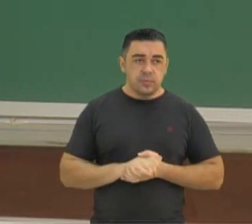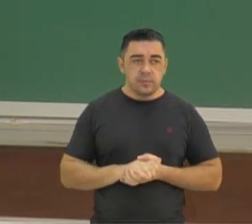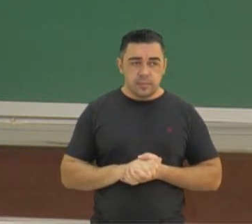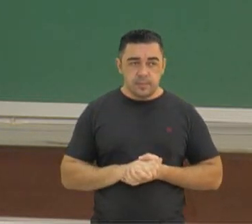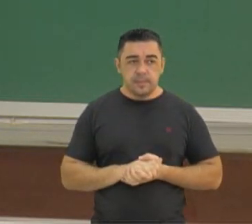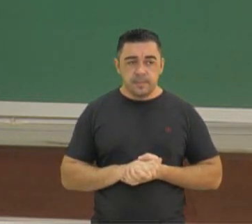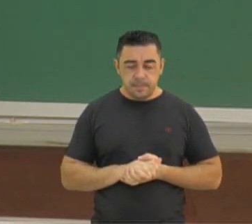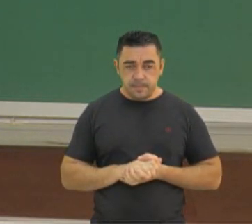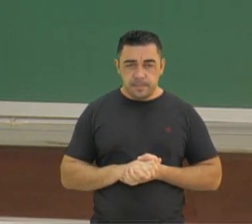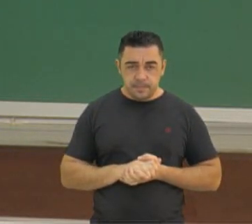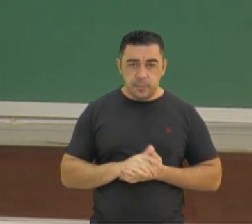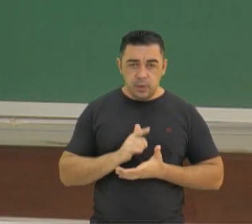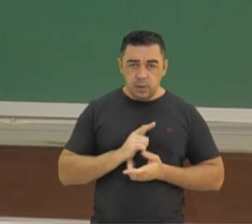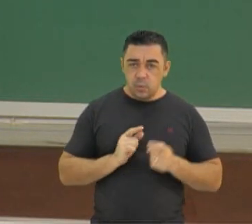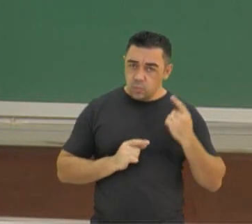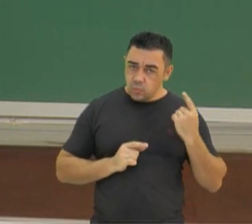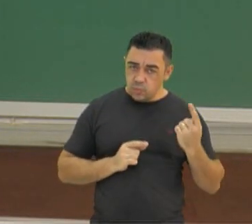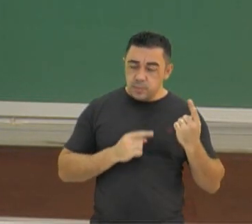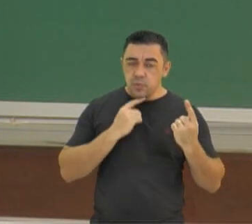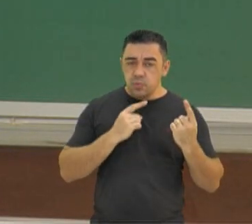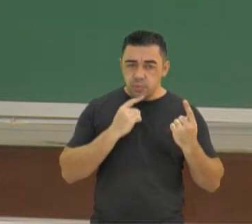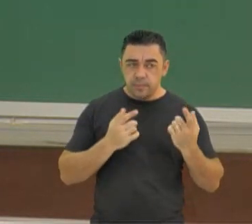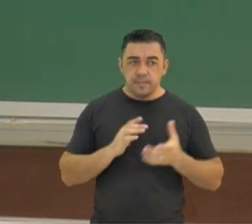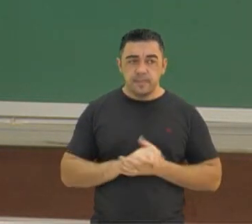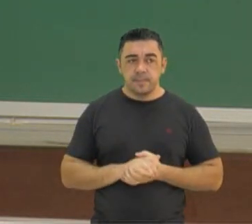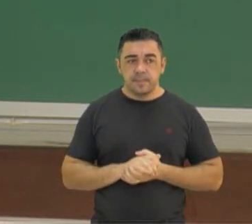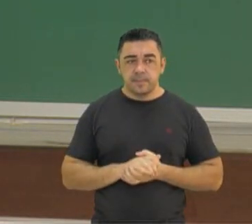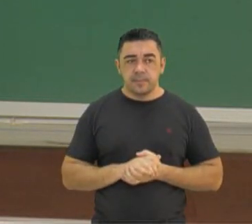com uma equação com apenas uma incógnita, né?